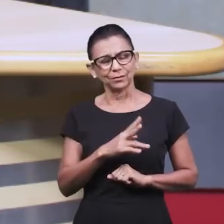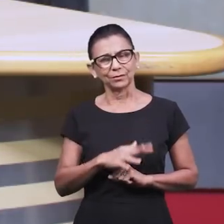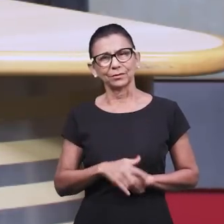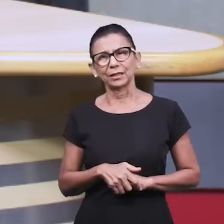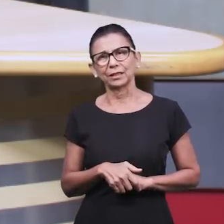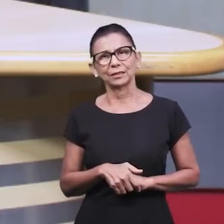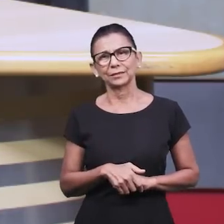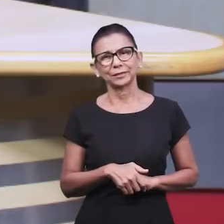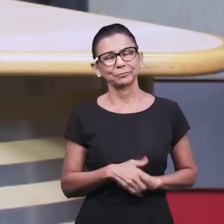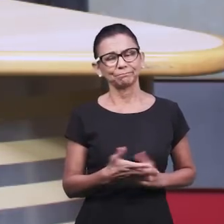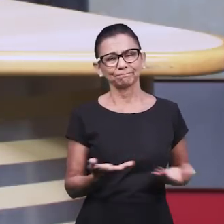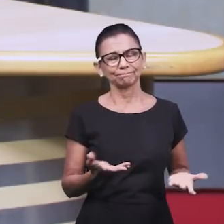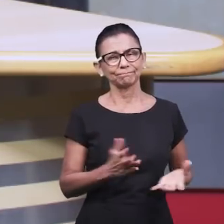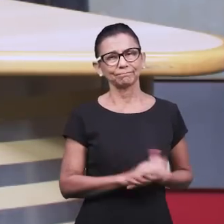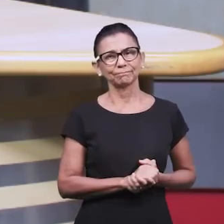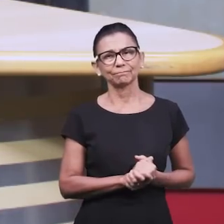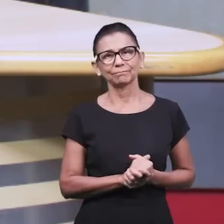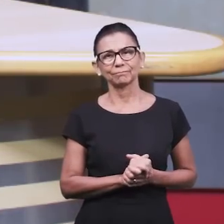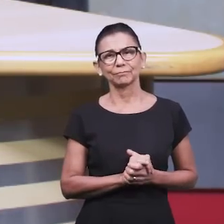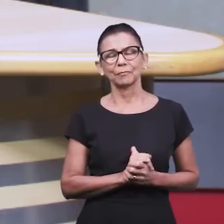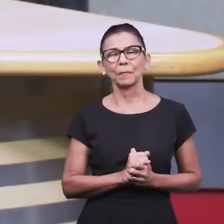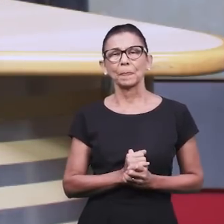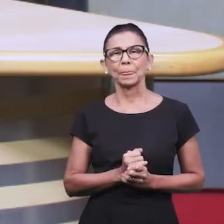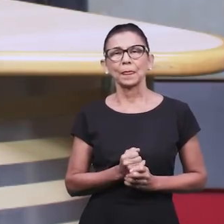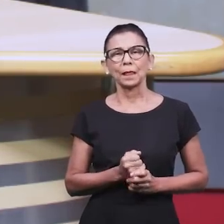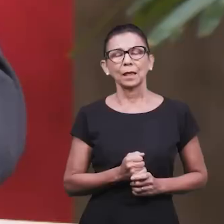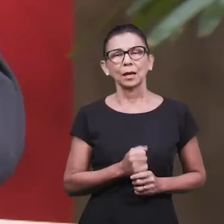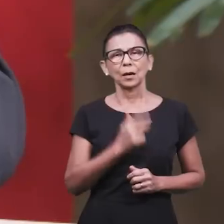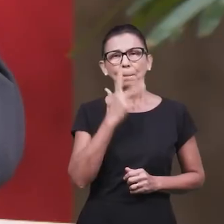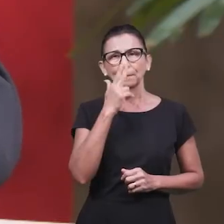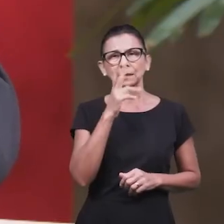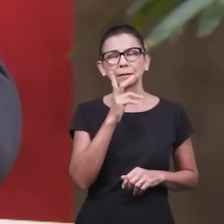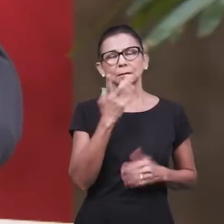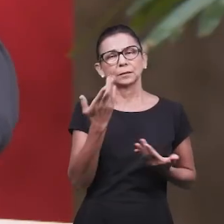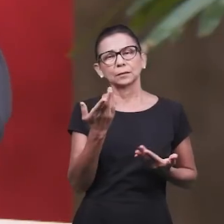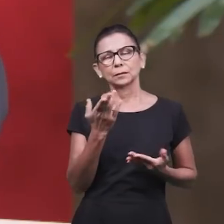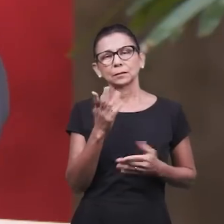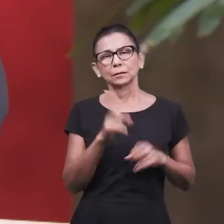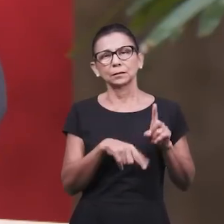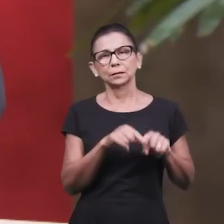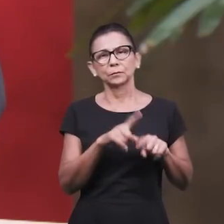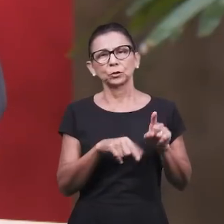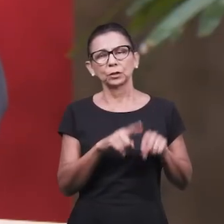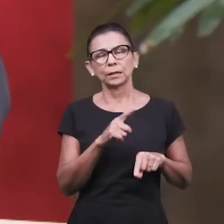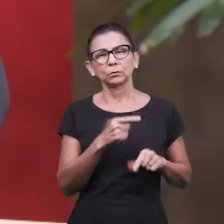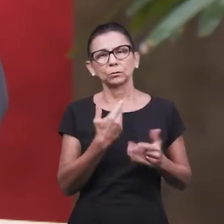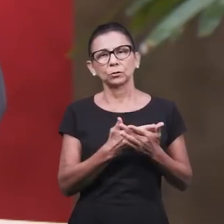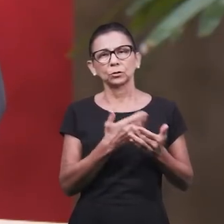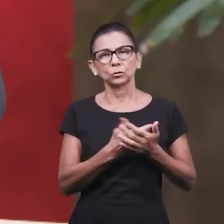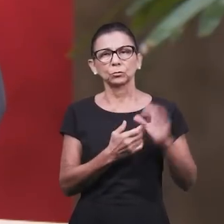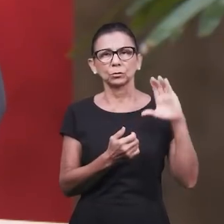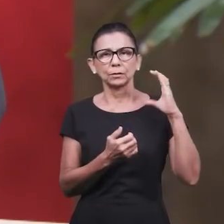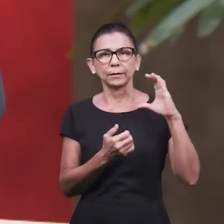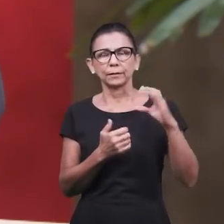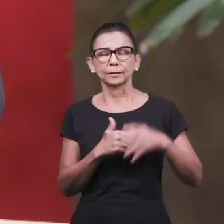alguma coisa de objeto de estudo científico, coisa parecida. O grande problema do cristianismo hoje é a fé.